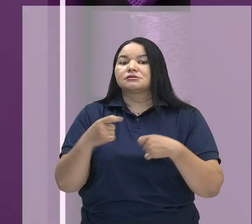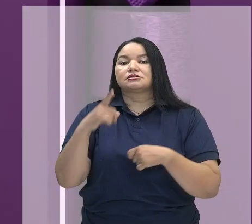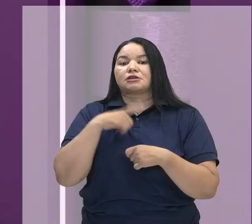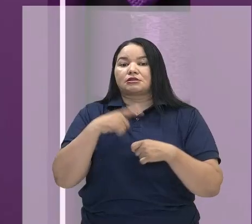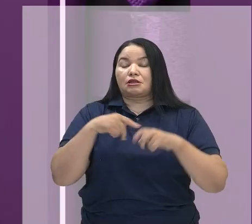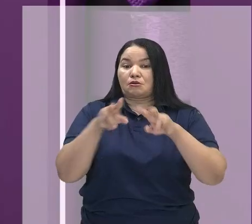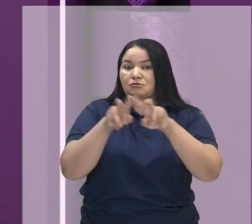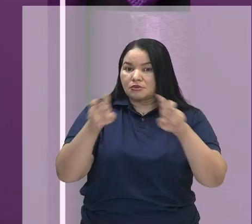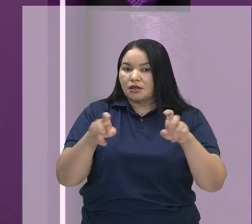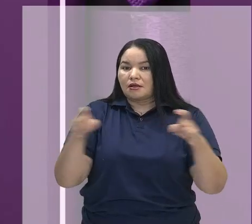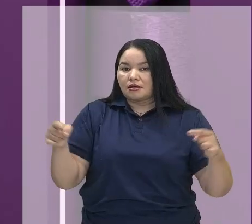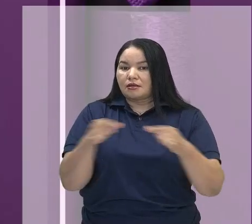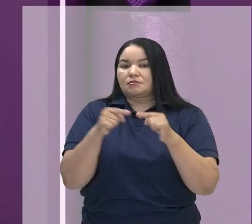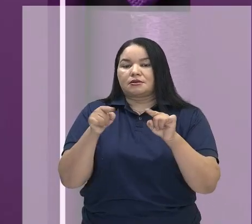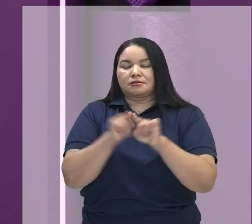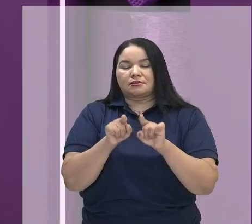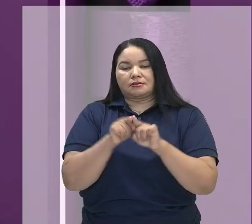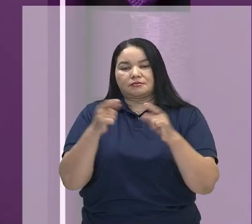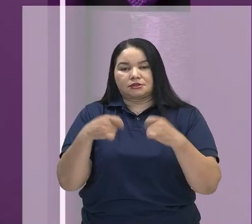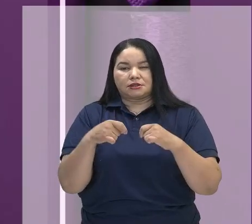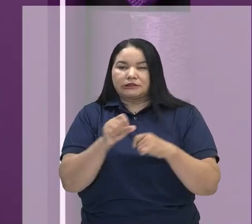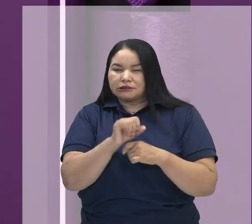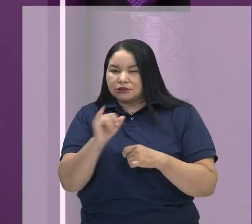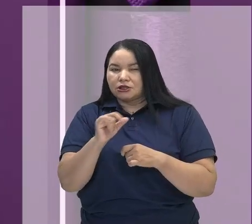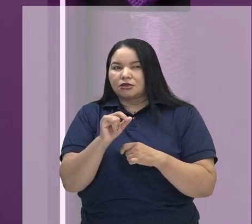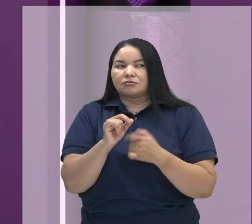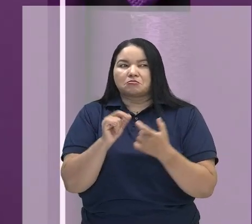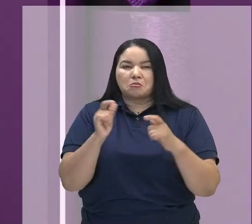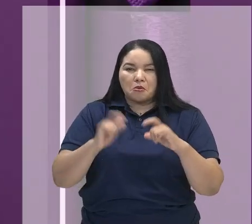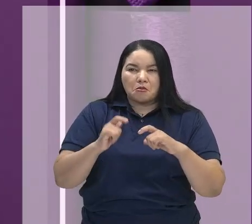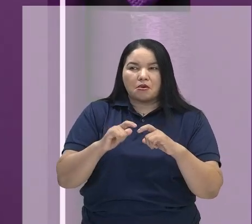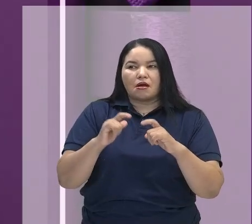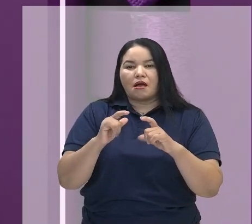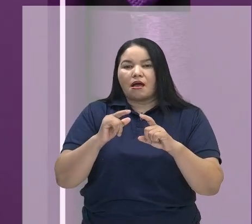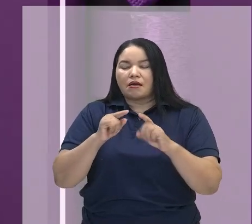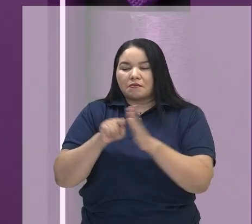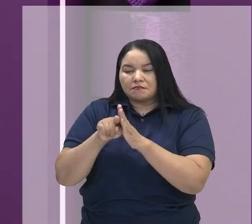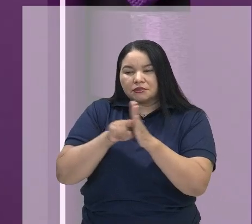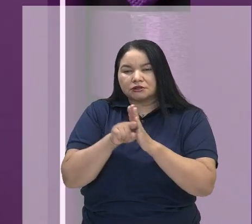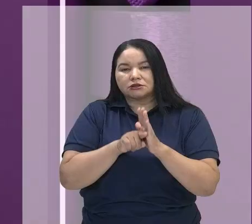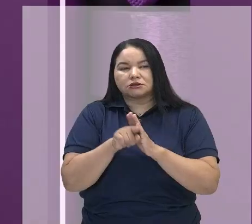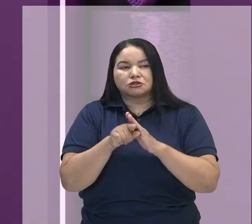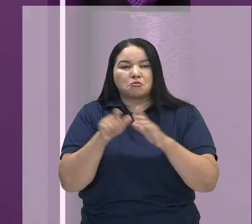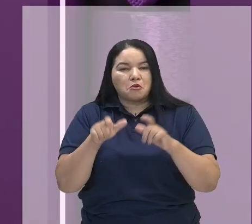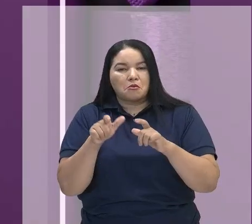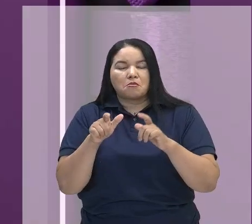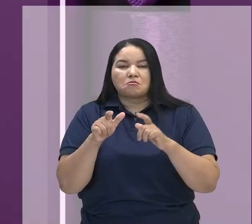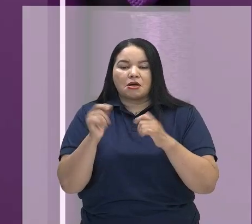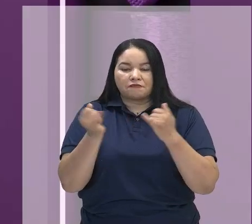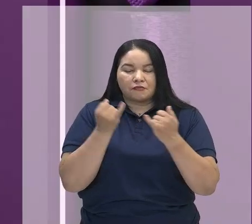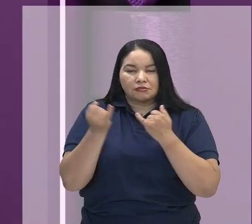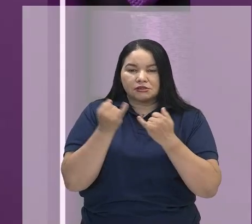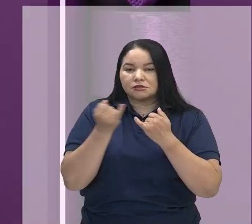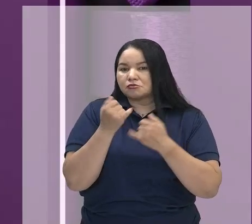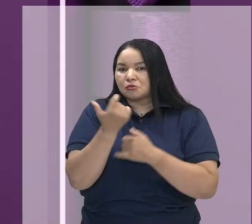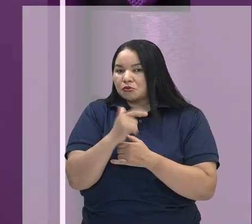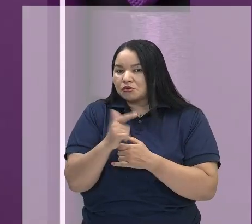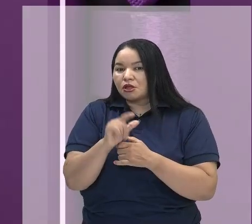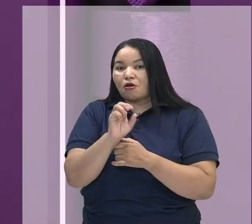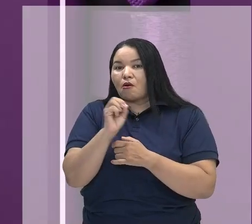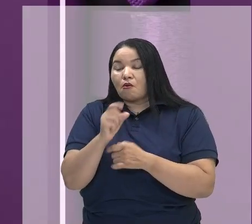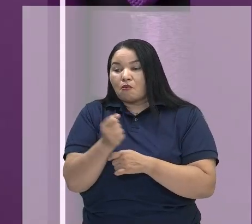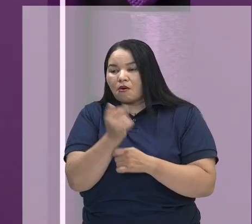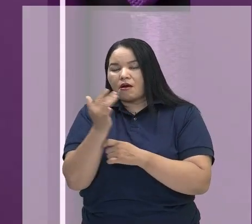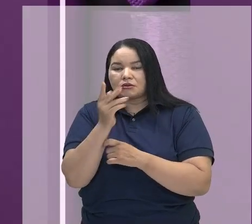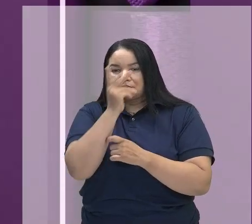título adequado. E muitas vezes não está. Você não sabe de onde veio aquela pesquisa. Não está informando a quantidade de pessoas que